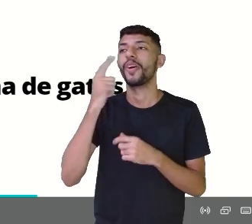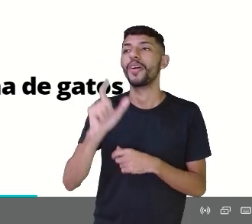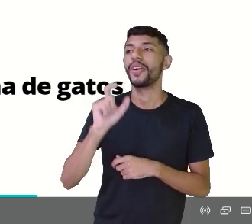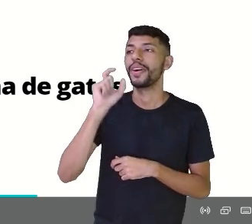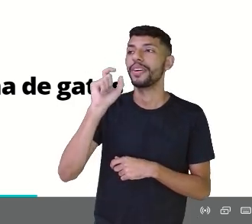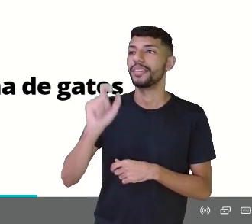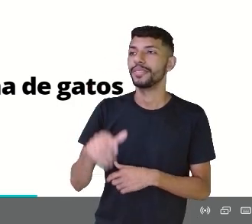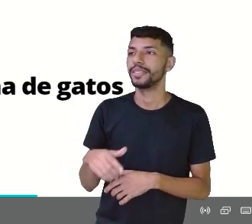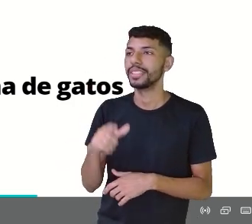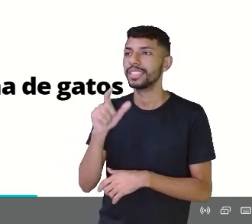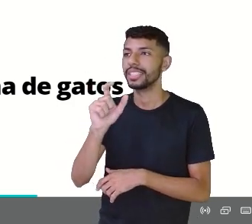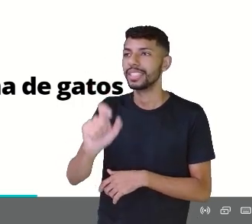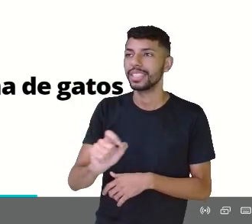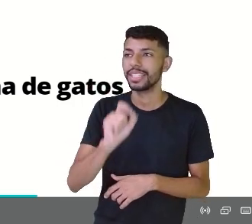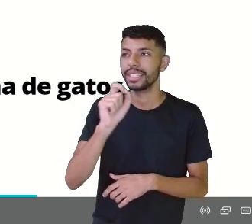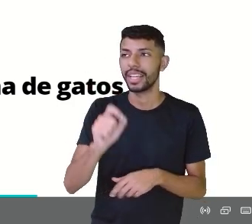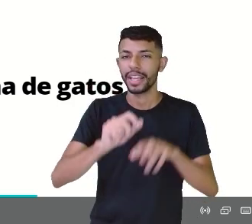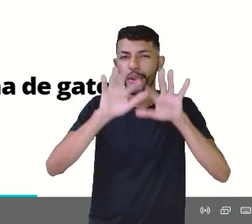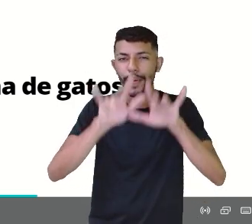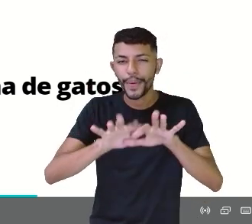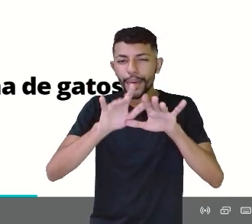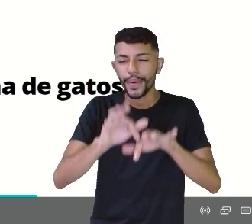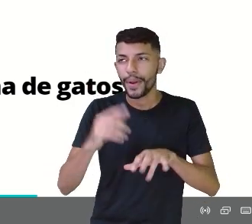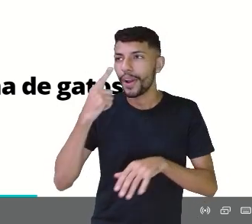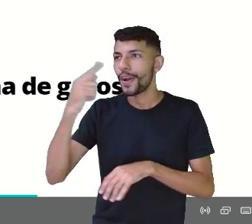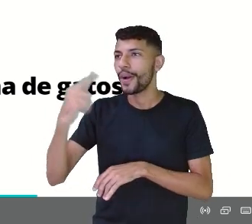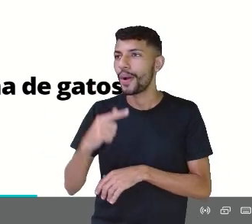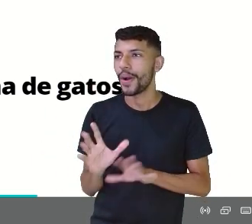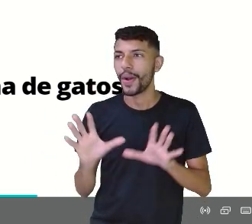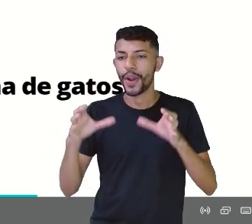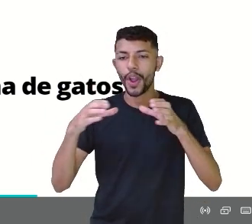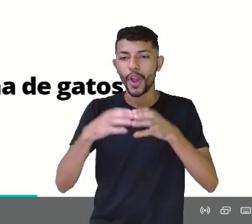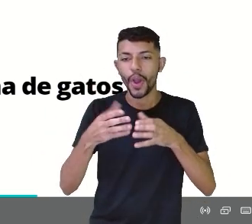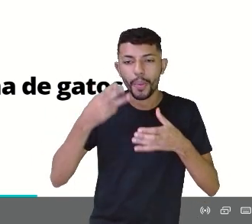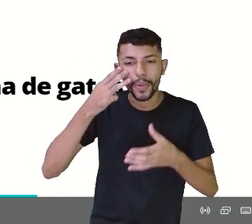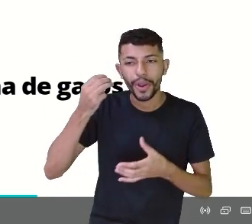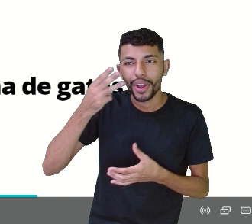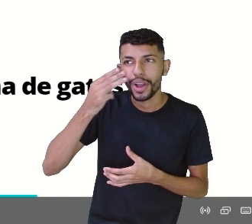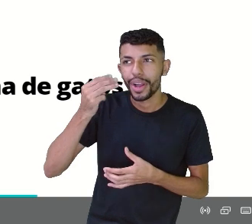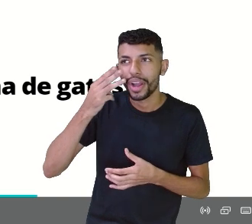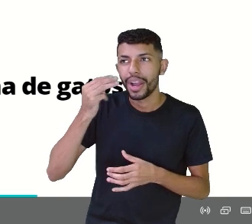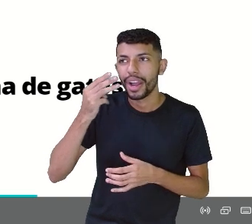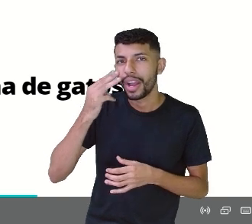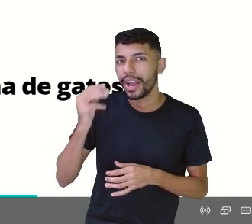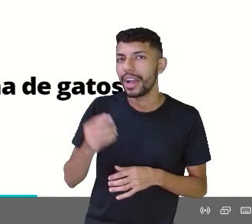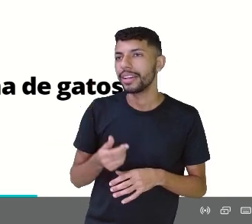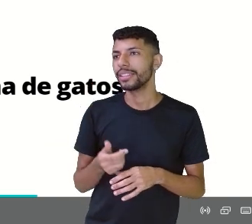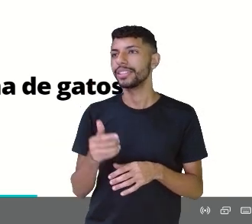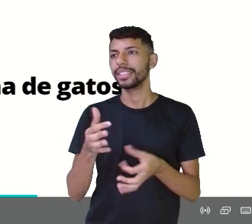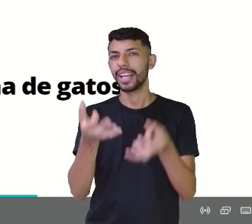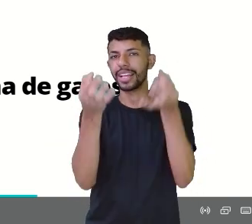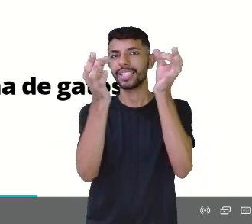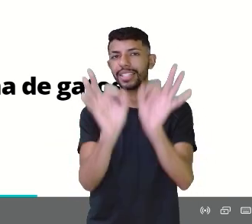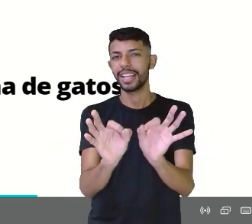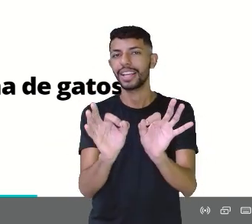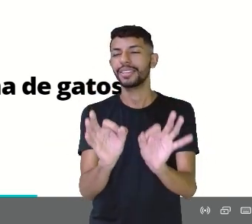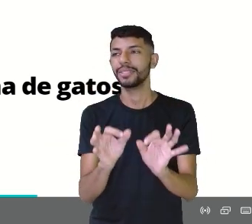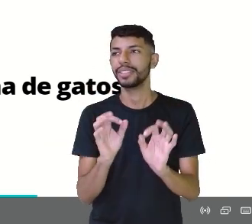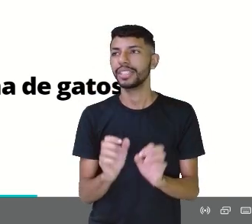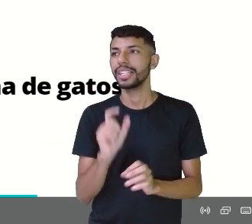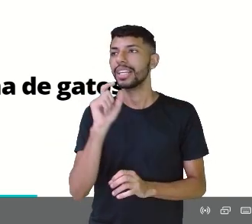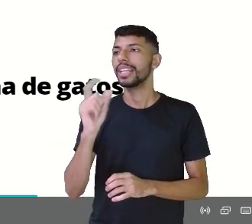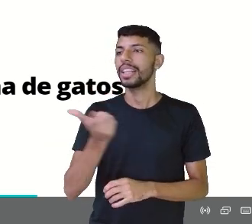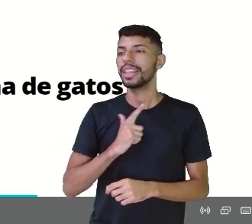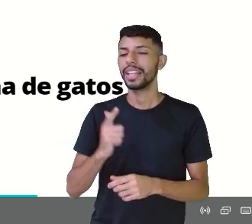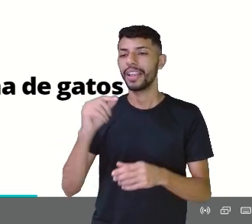Quem aí está digitando patrulha de gatos está correto. Quem recebeu menos